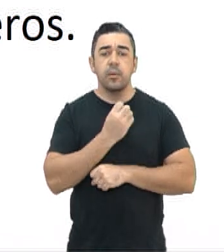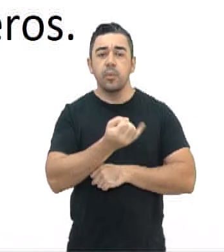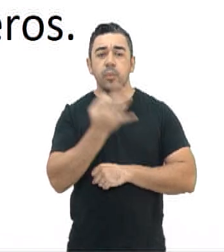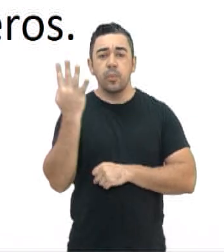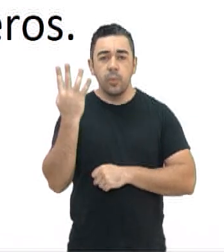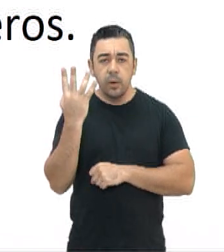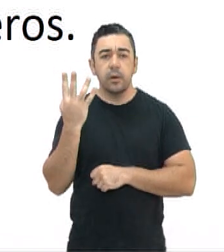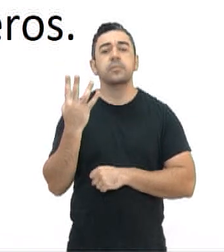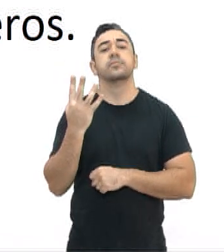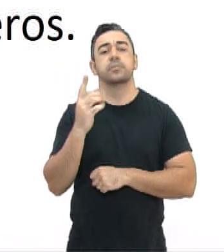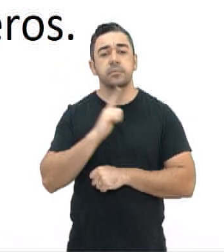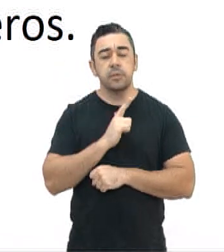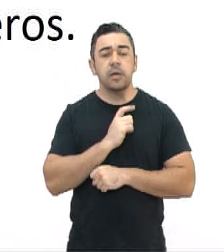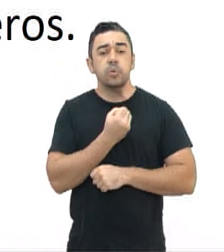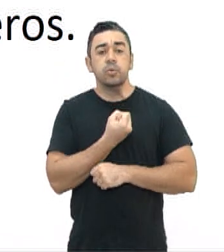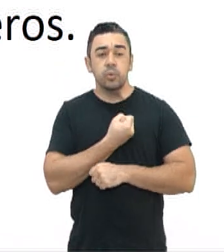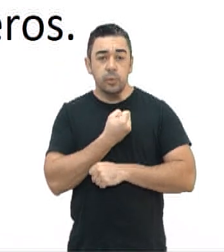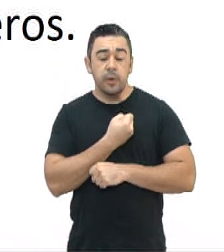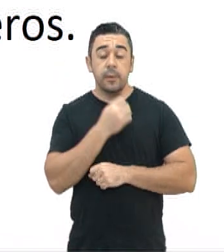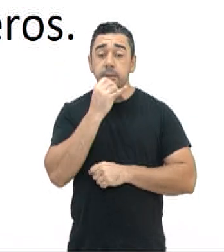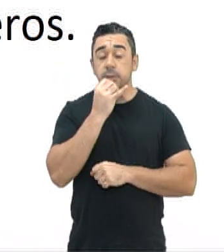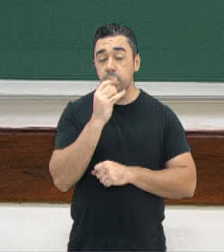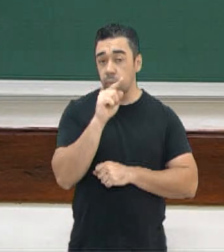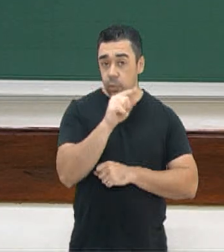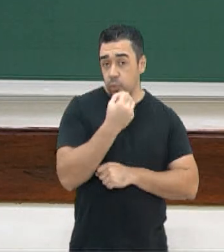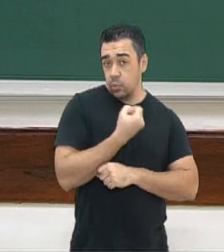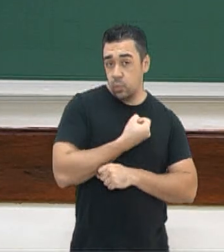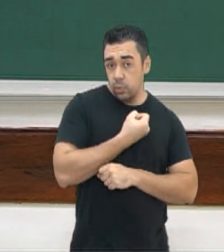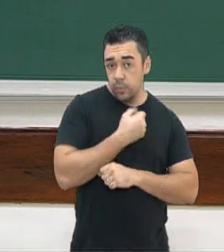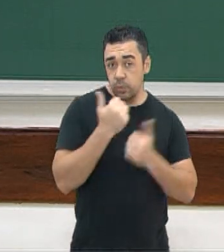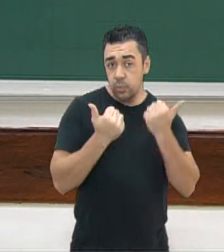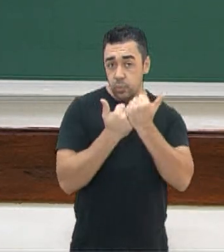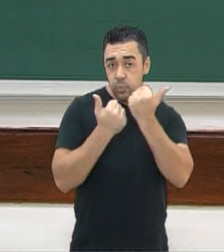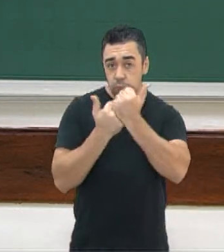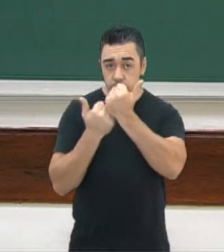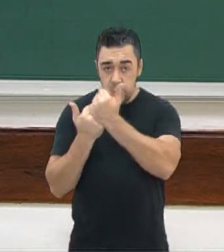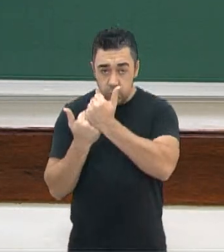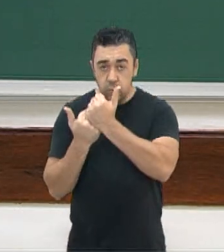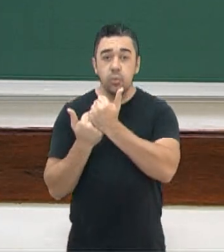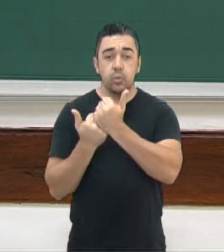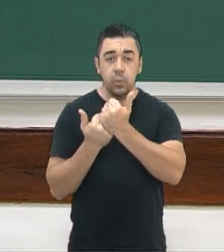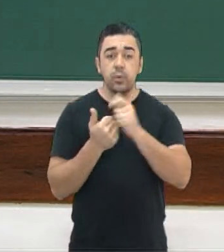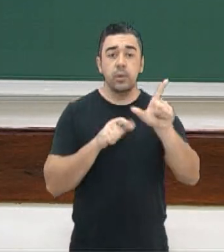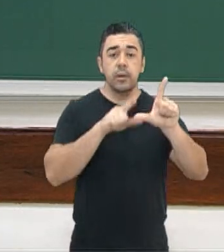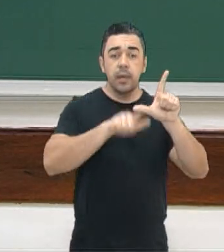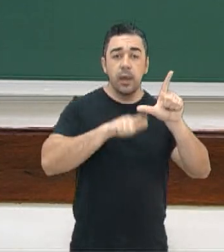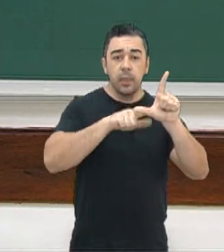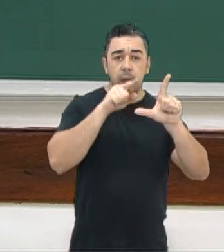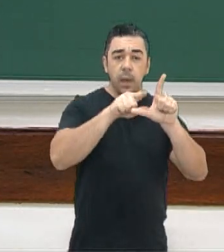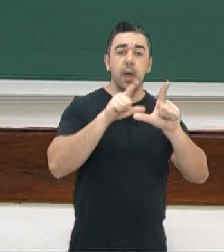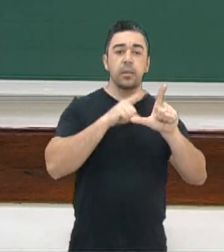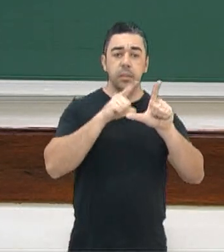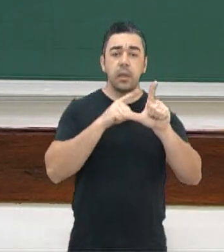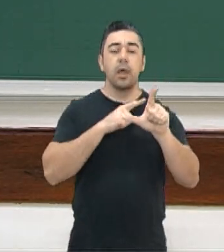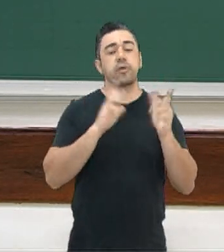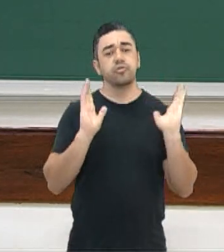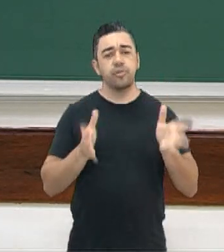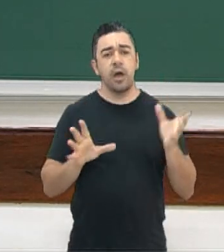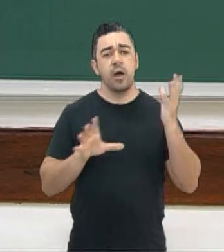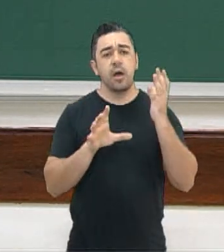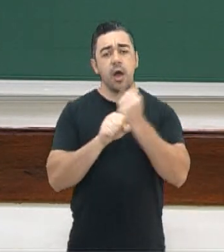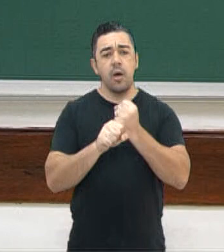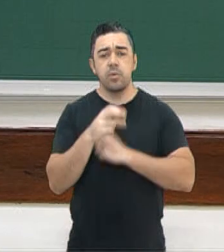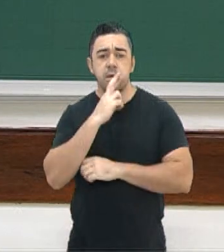numérico. Então, se eu pego um número e substituo na parte literal, eu vou ter o quê? Um cálculo algébrico